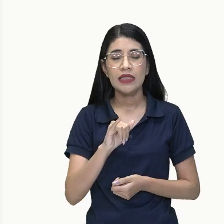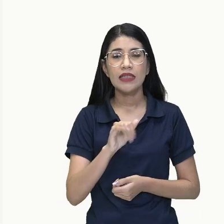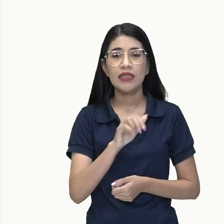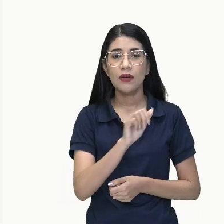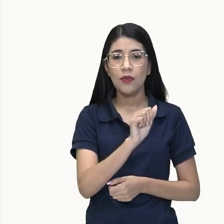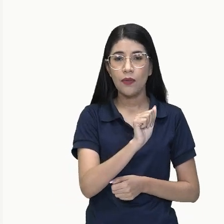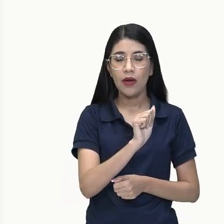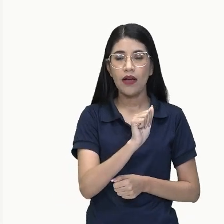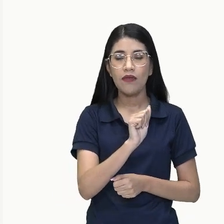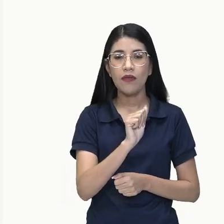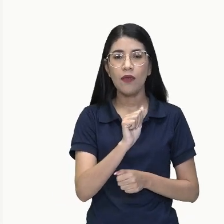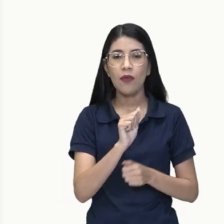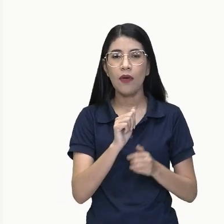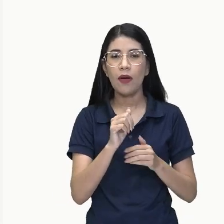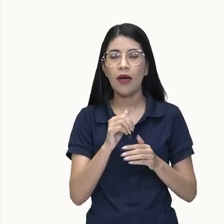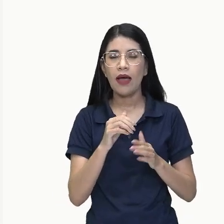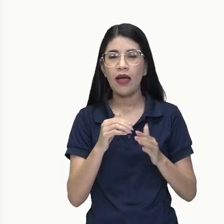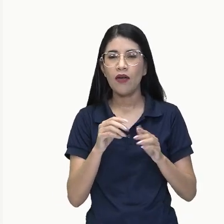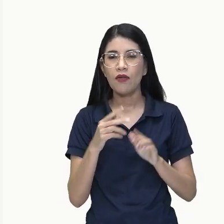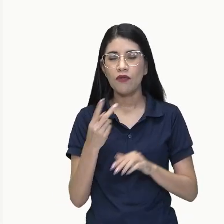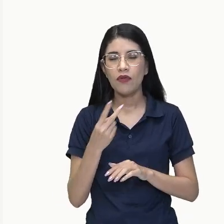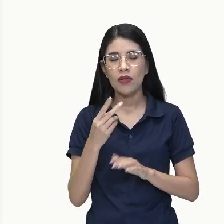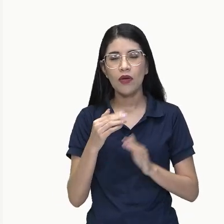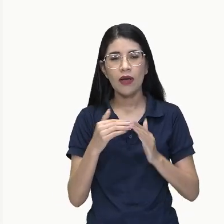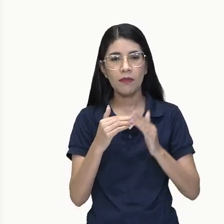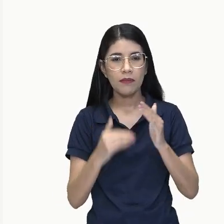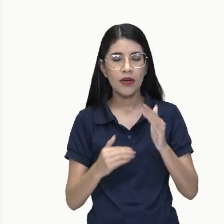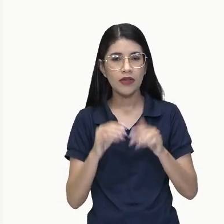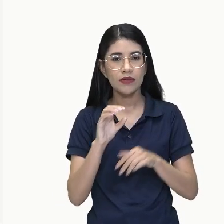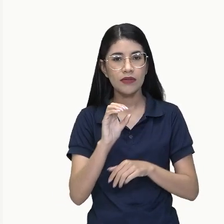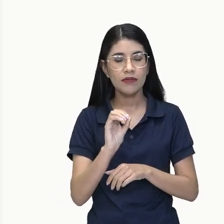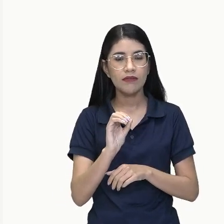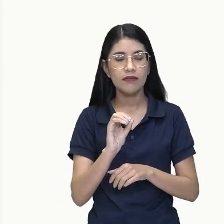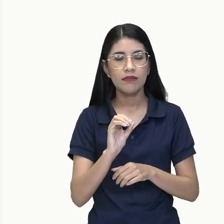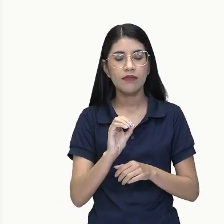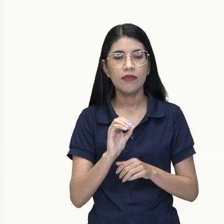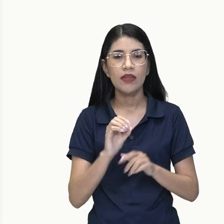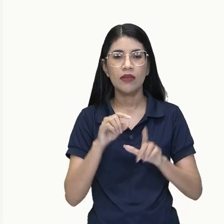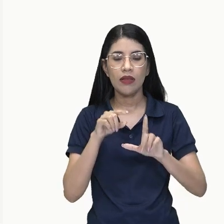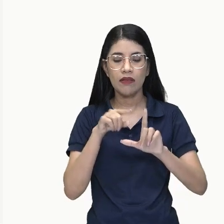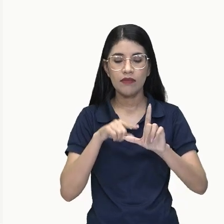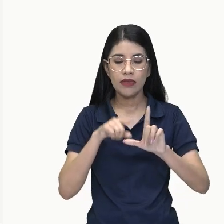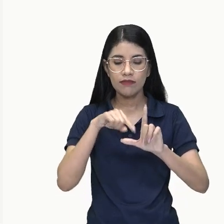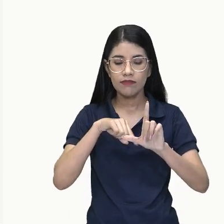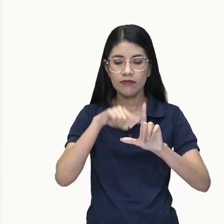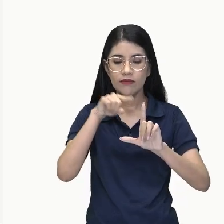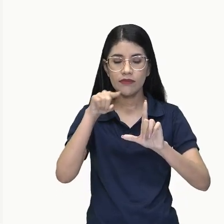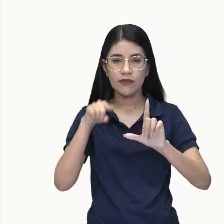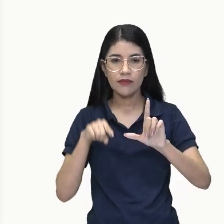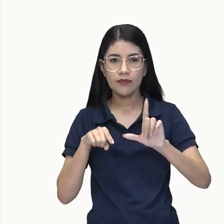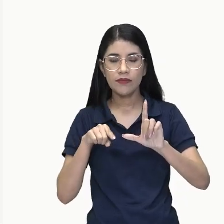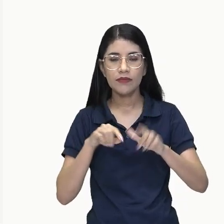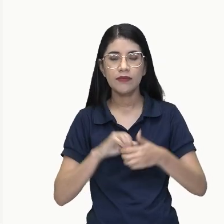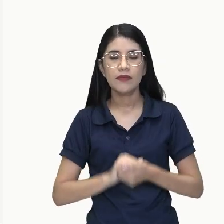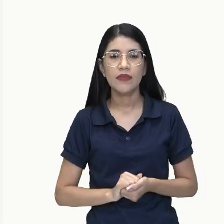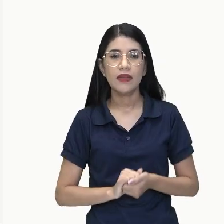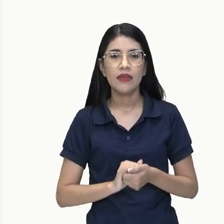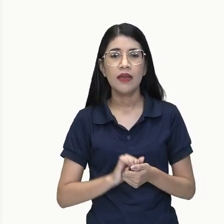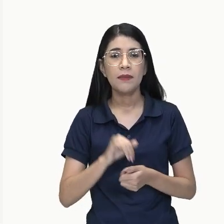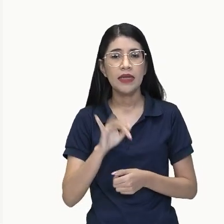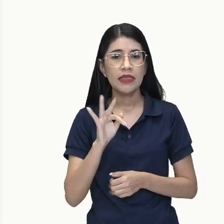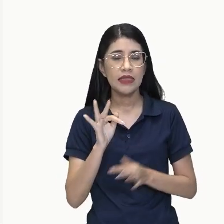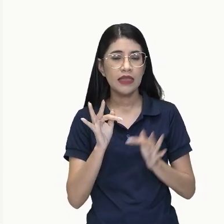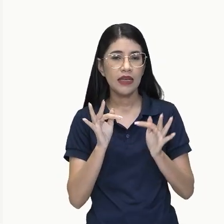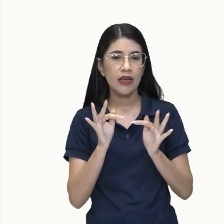A for menor que zero, concavidade voltada para baixo. Para funções com coeficiente